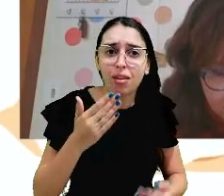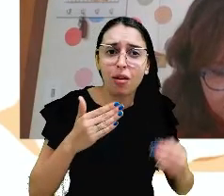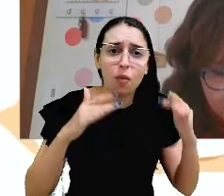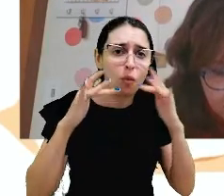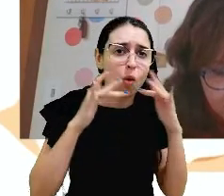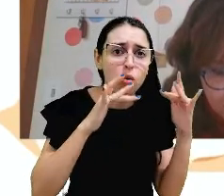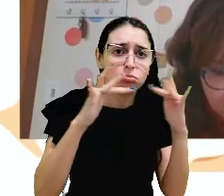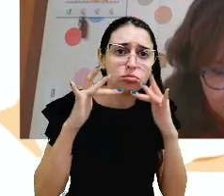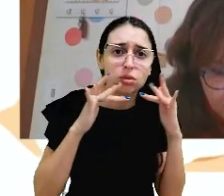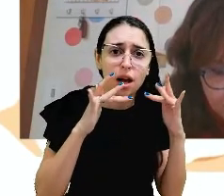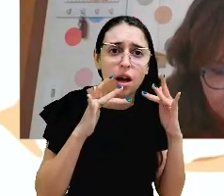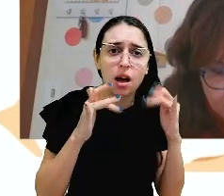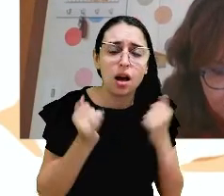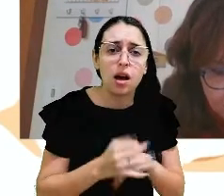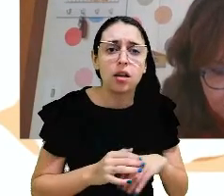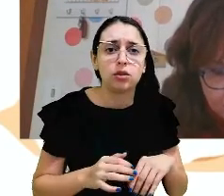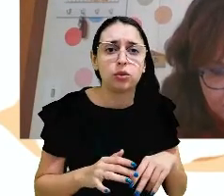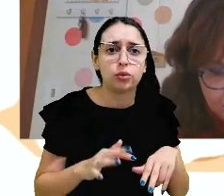ser um